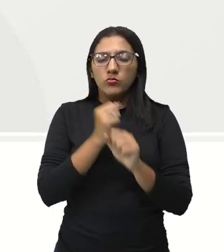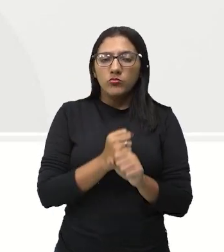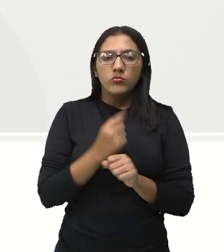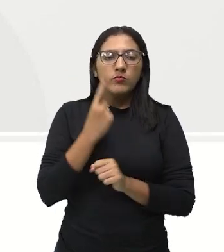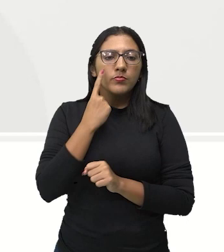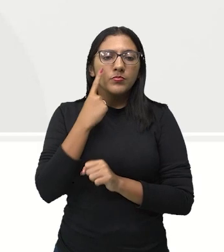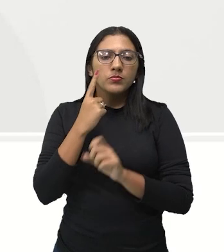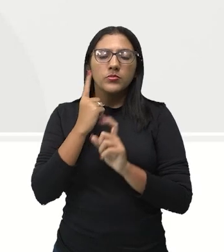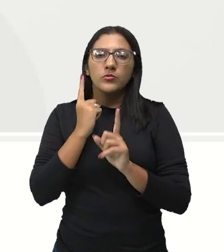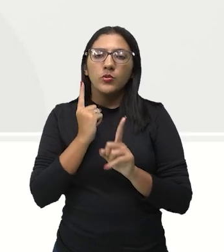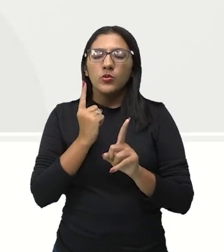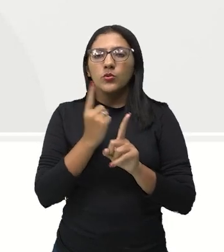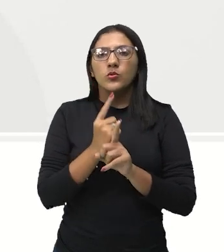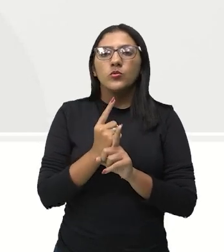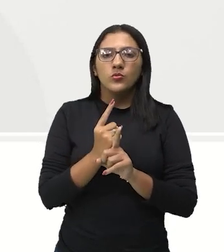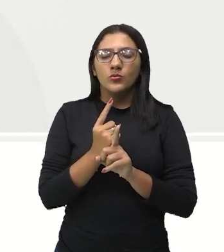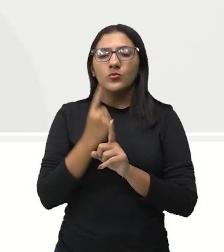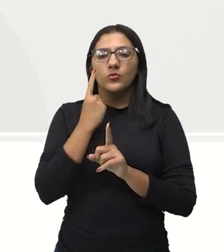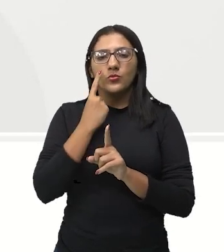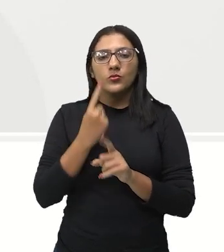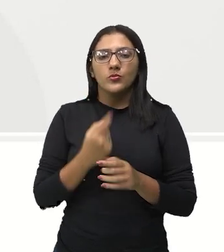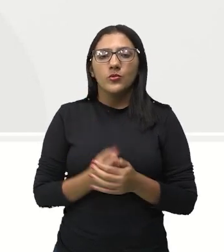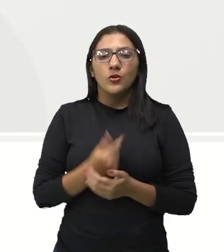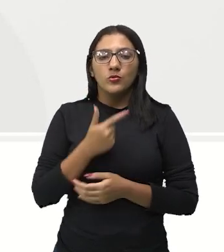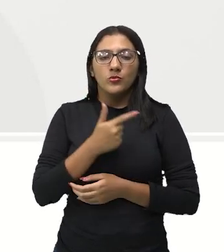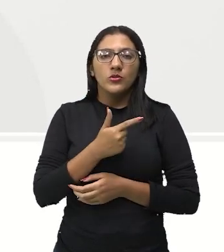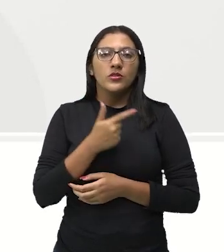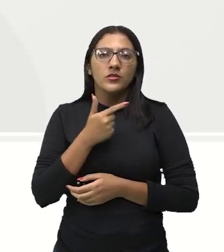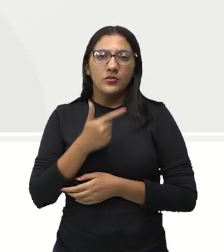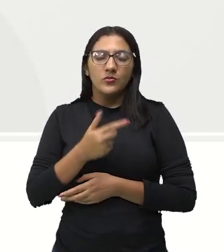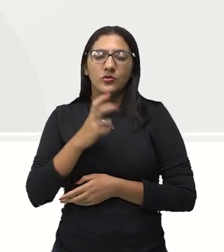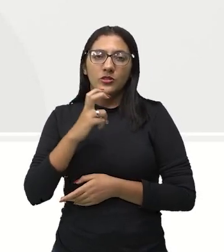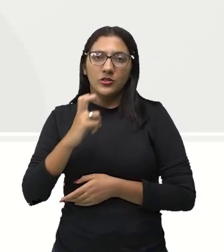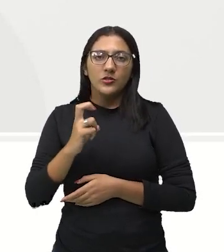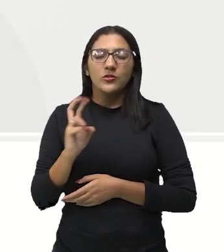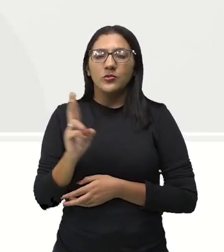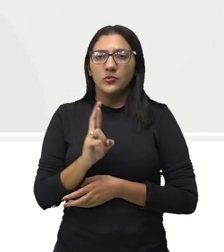R$ 75. Que a resposta disso vai ser, então,